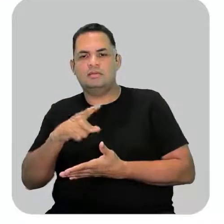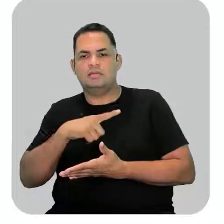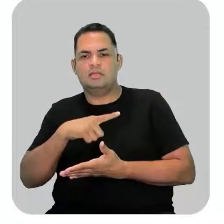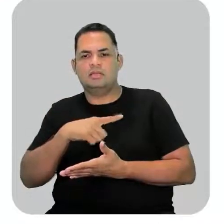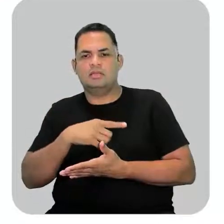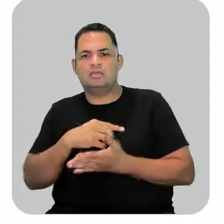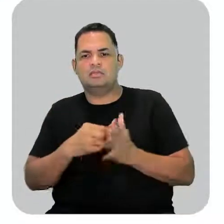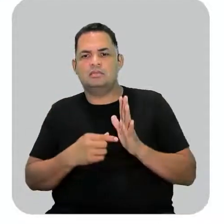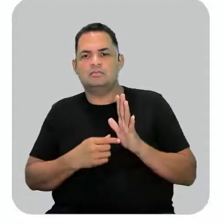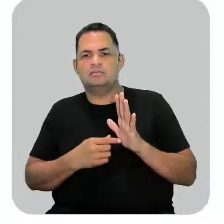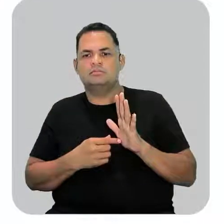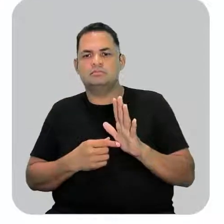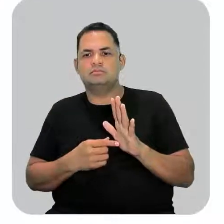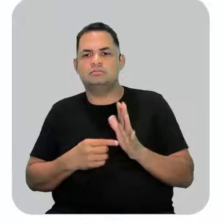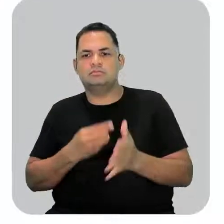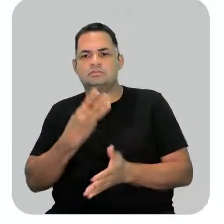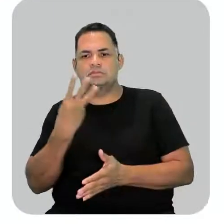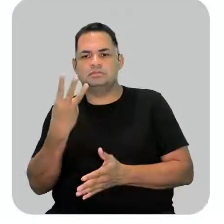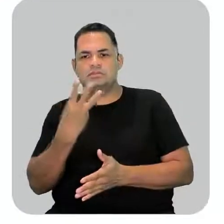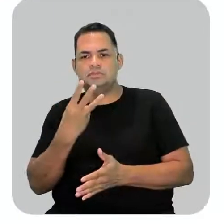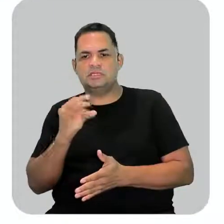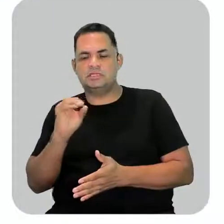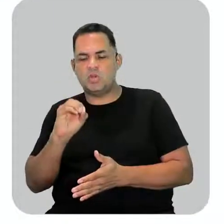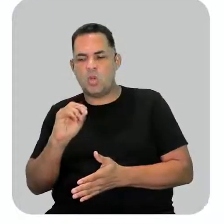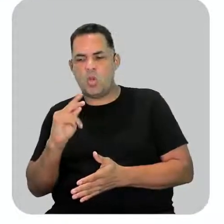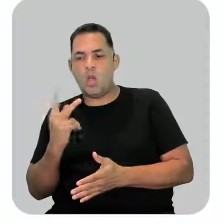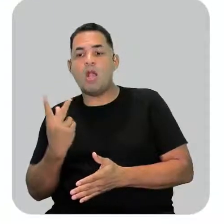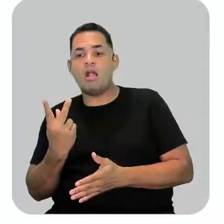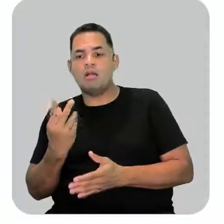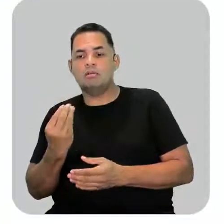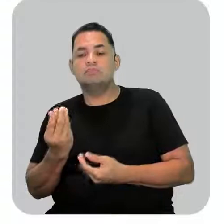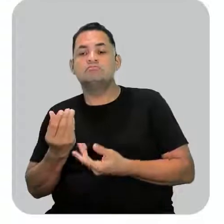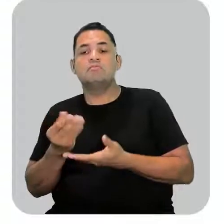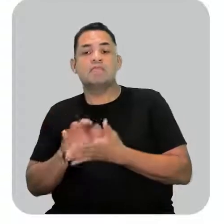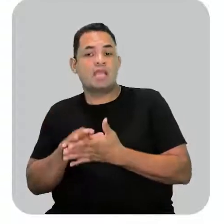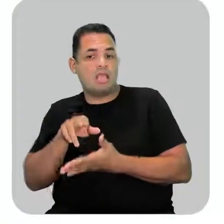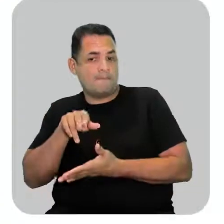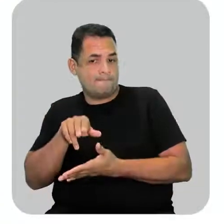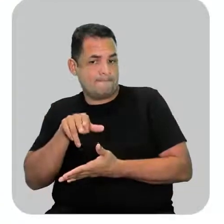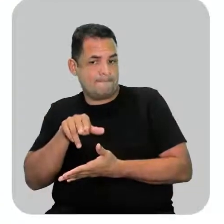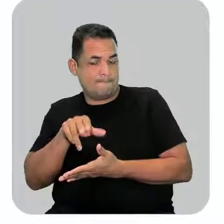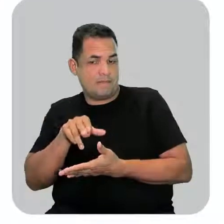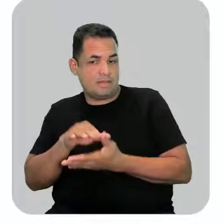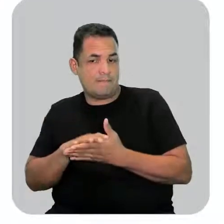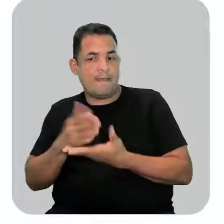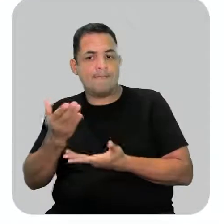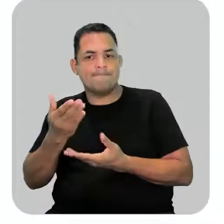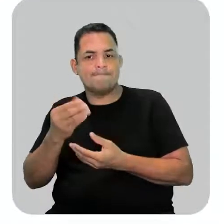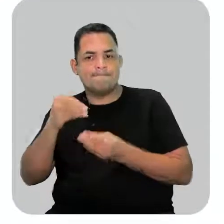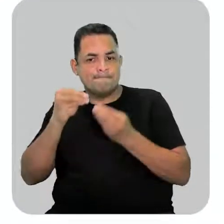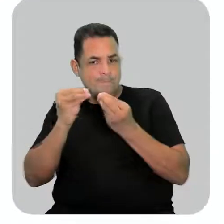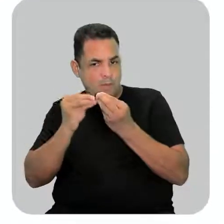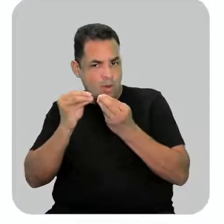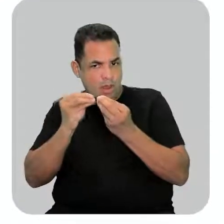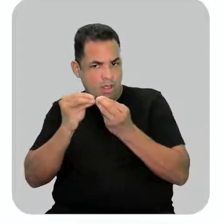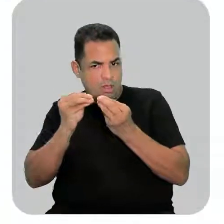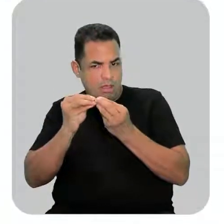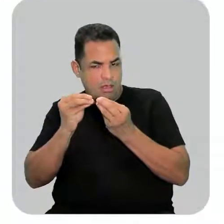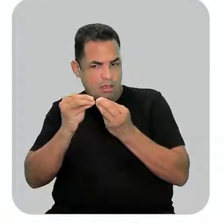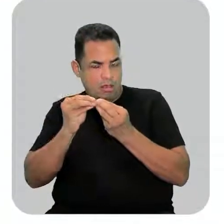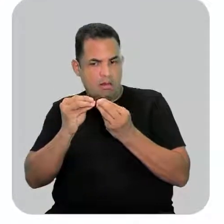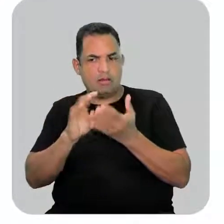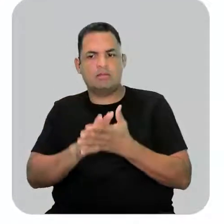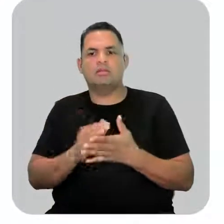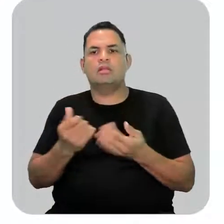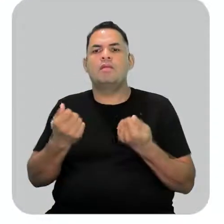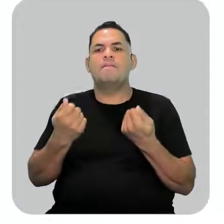apresenta 3 hidroxilas na mesma molécula. Pode ter cadeias carbônicas com mais